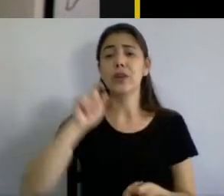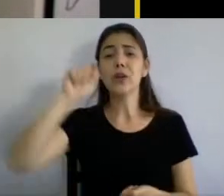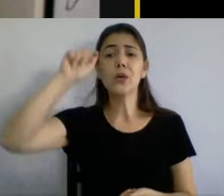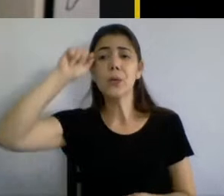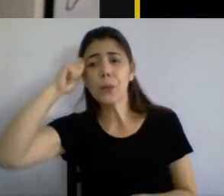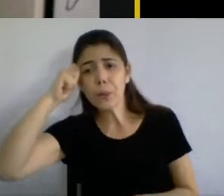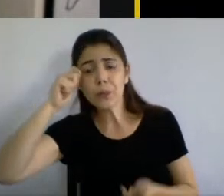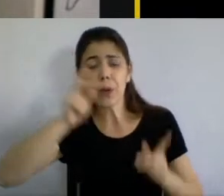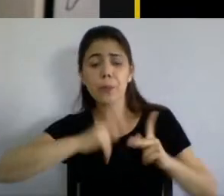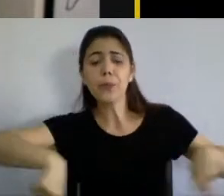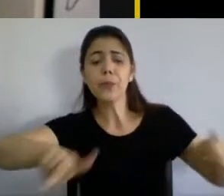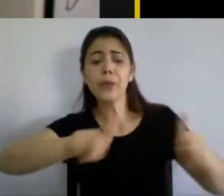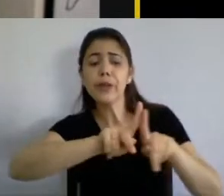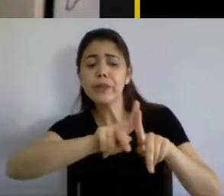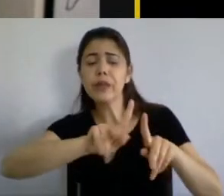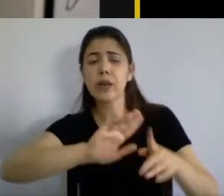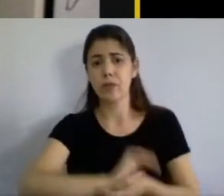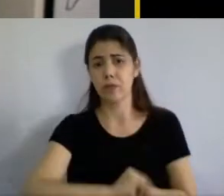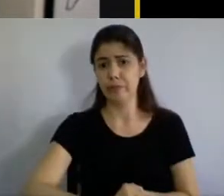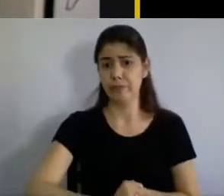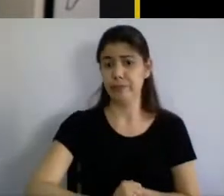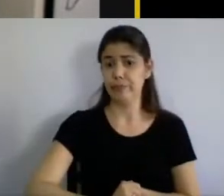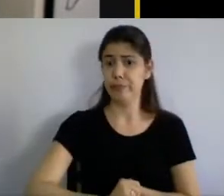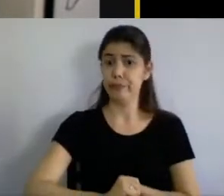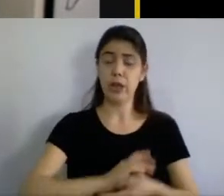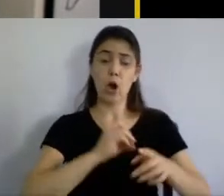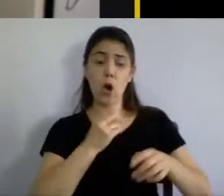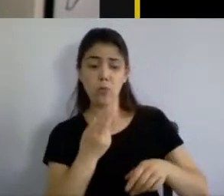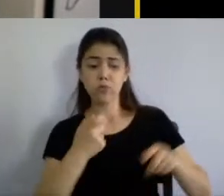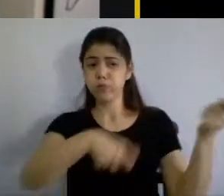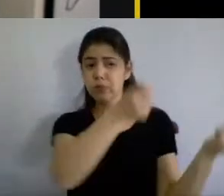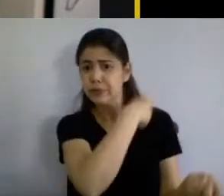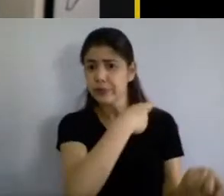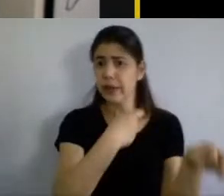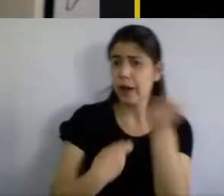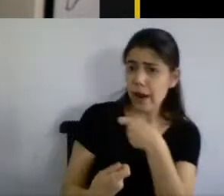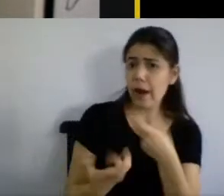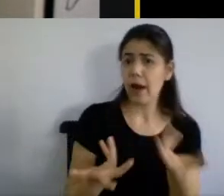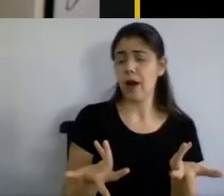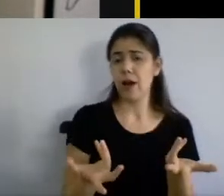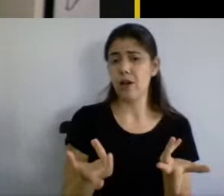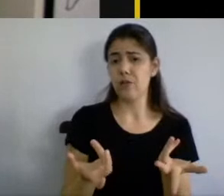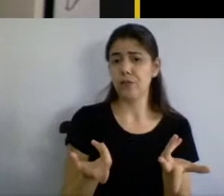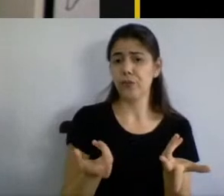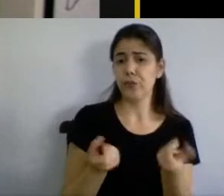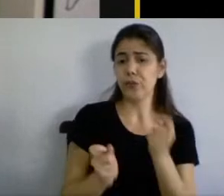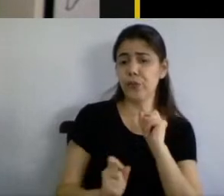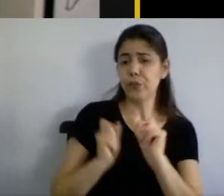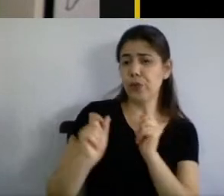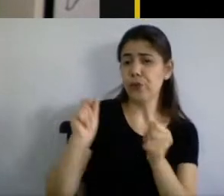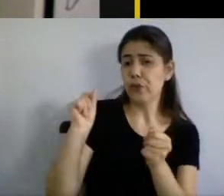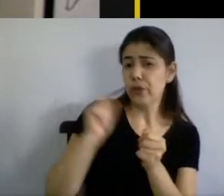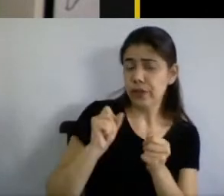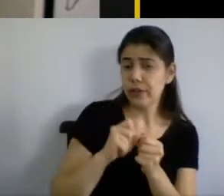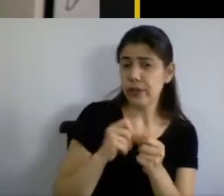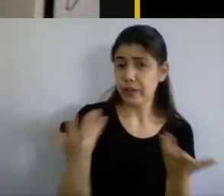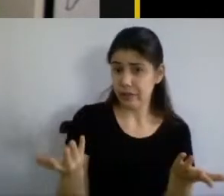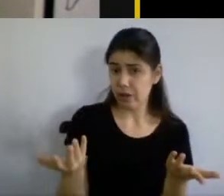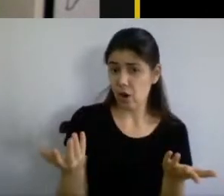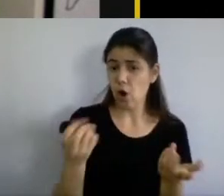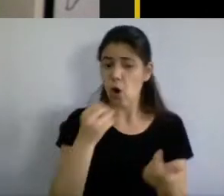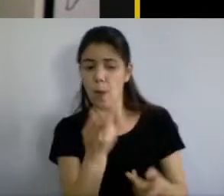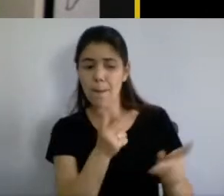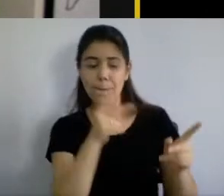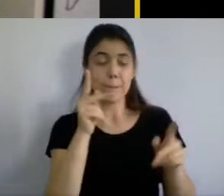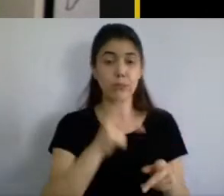com a população branquela, miserável, mestiça? Absolutamente nada. Eles governavam para eles. Agora,